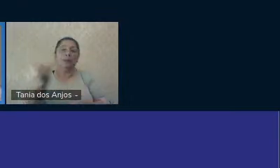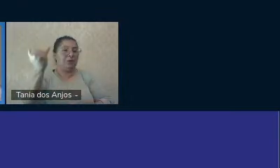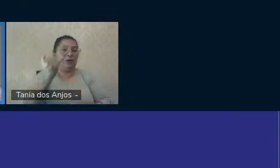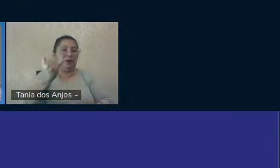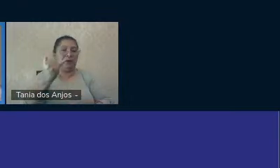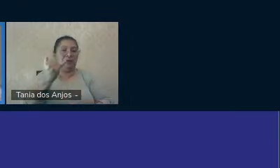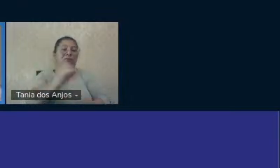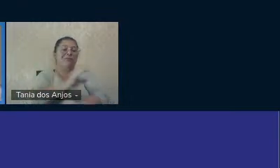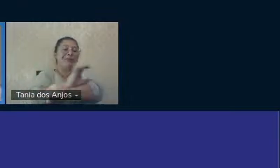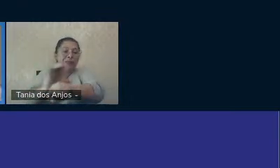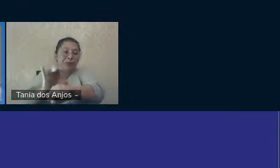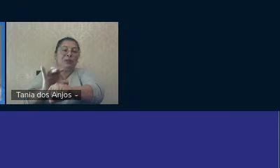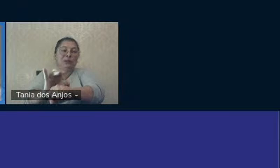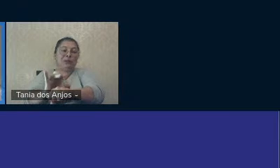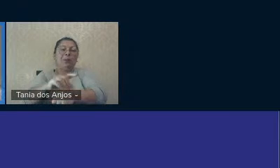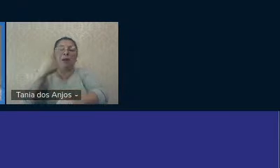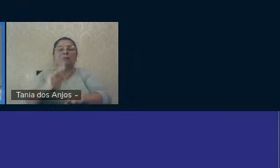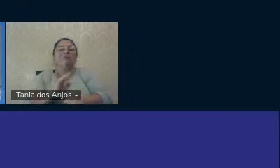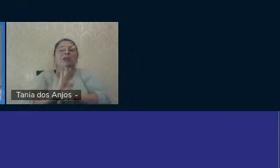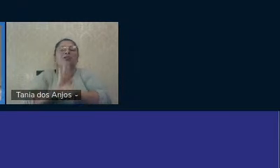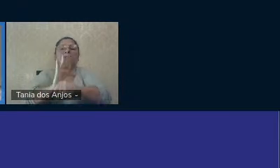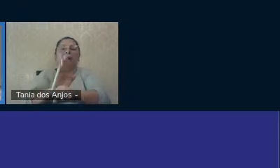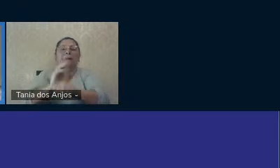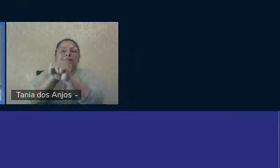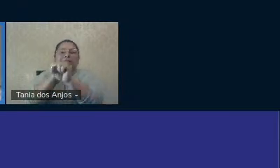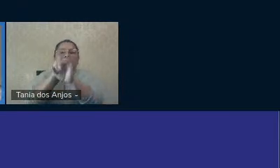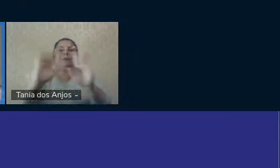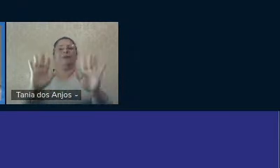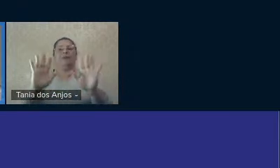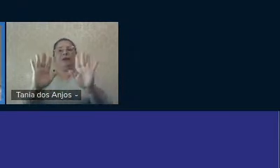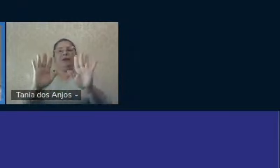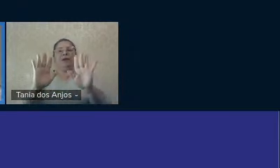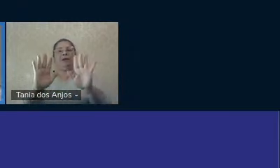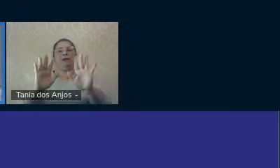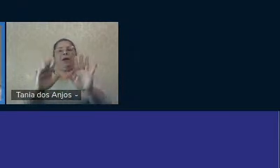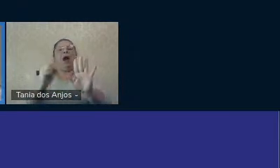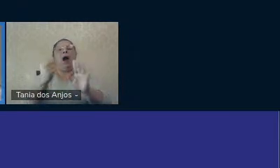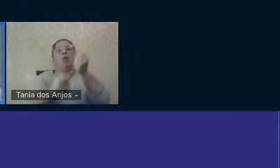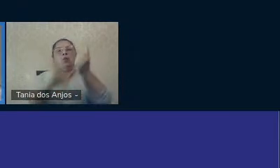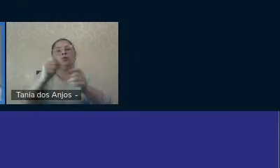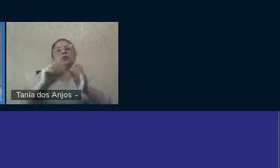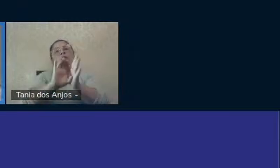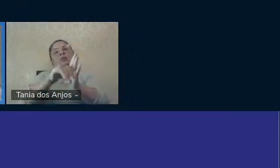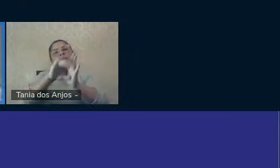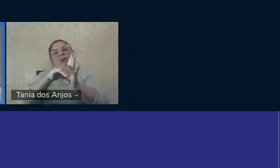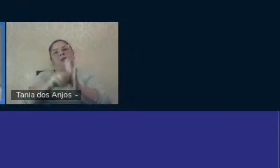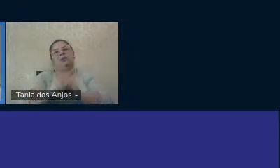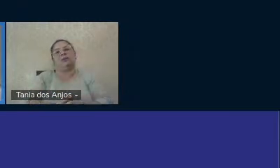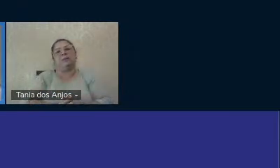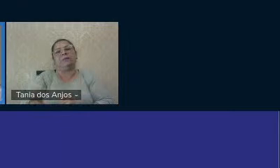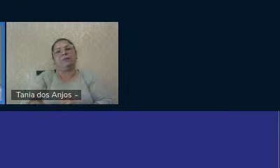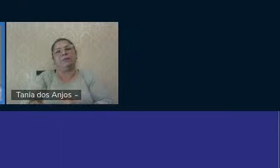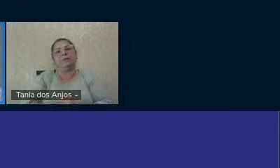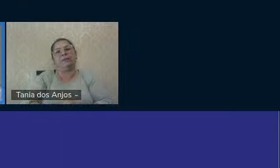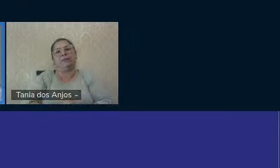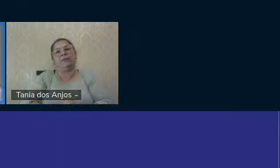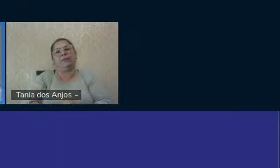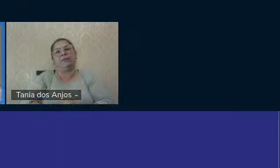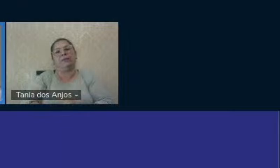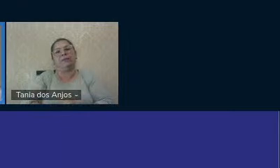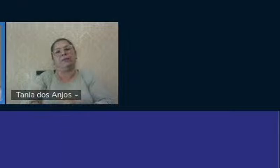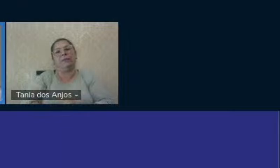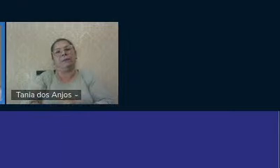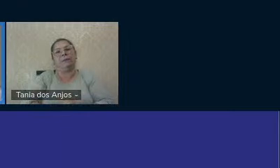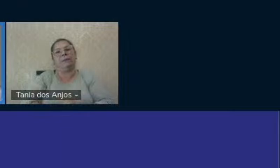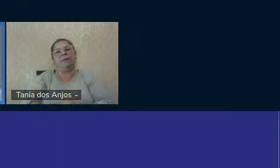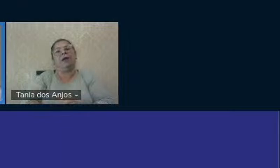também esse curso, né, para ajudar, para clarear mais alguns conceitos. Tá bom? Então, gente, assim, ó,